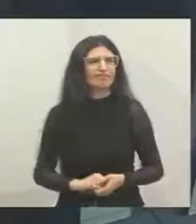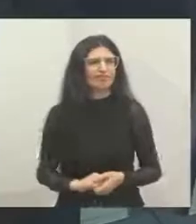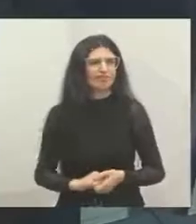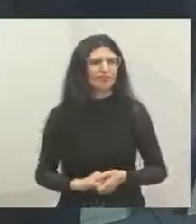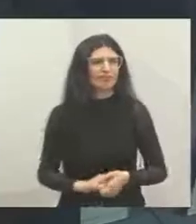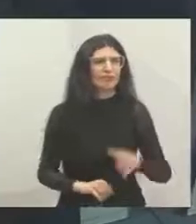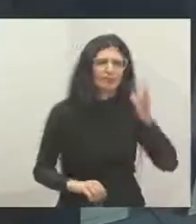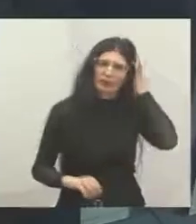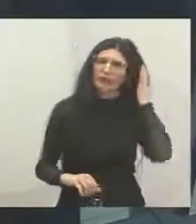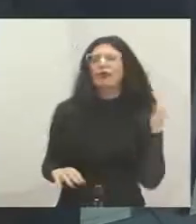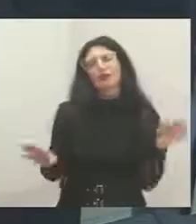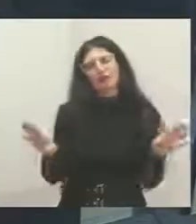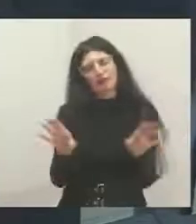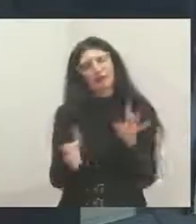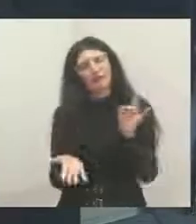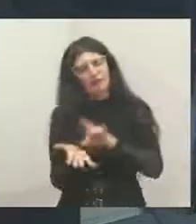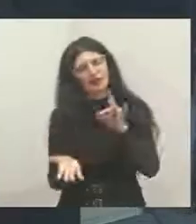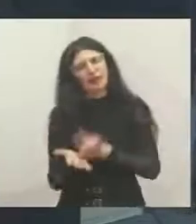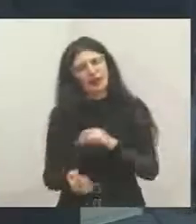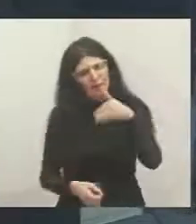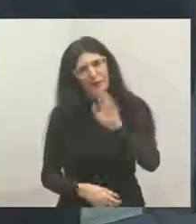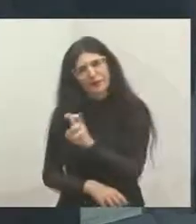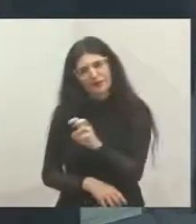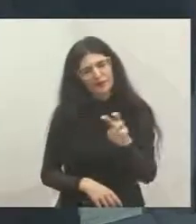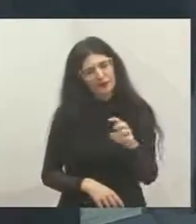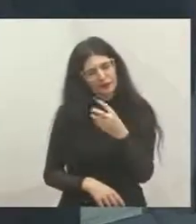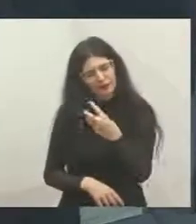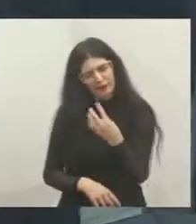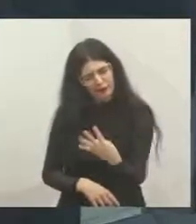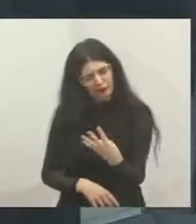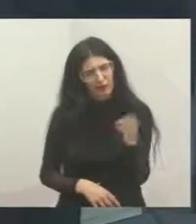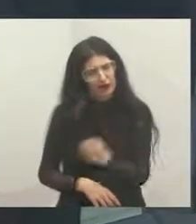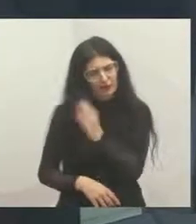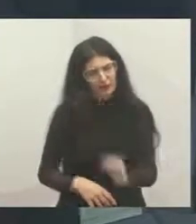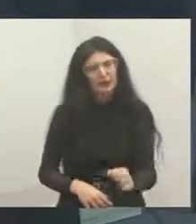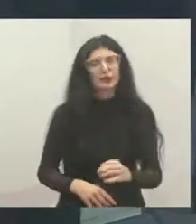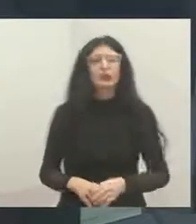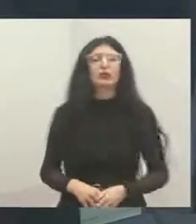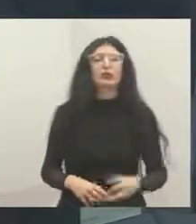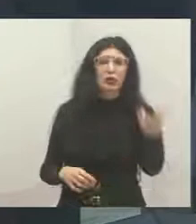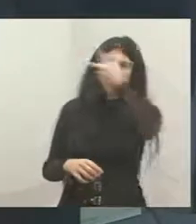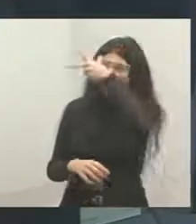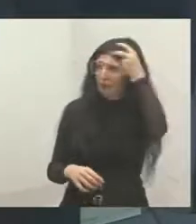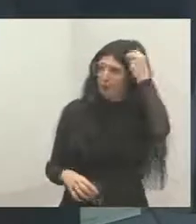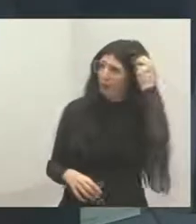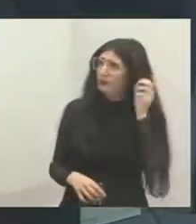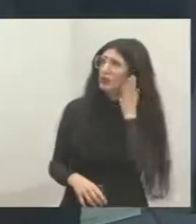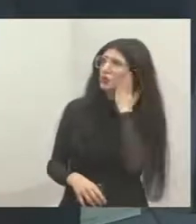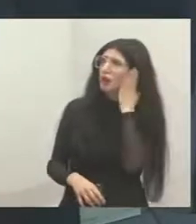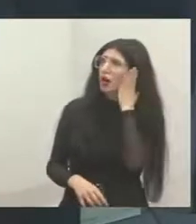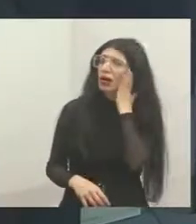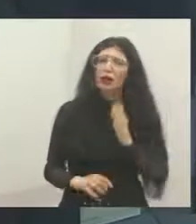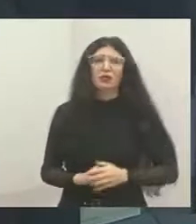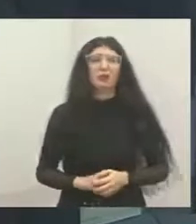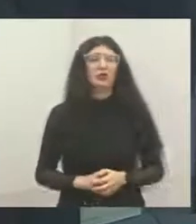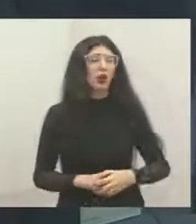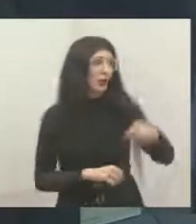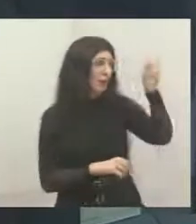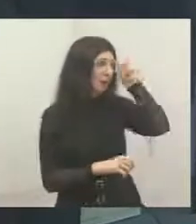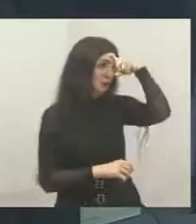mesmo os 54%, né? Porque hoje a prefeitura, como vocês mesmos mencionaram, não é só no quadro de saúde que se